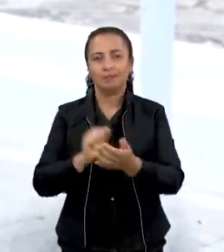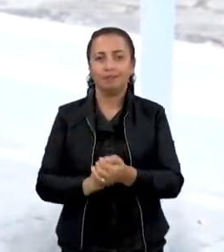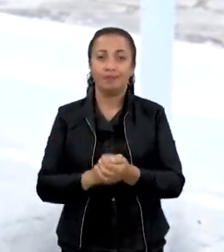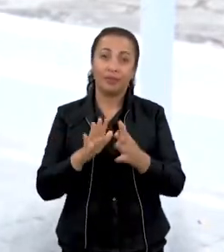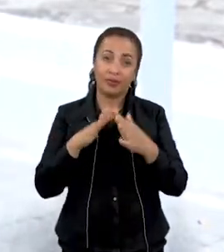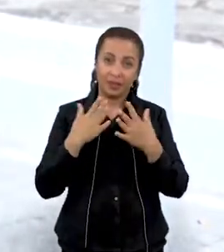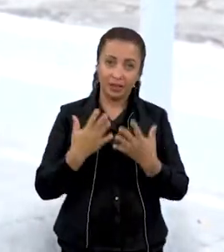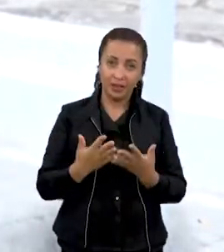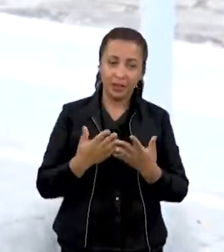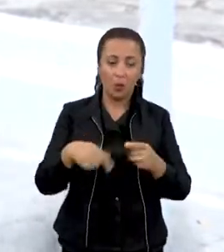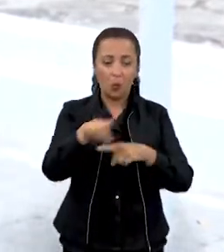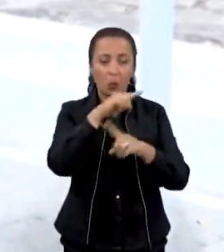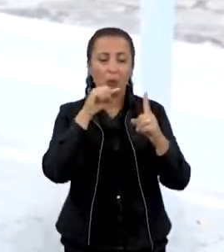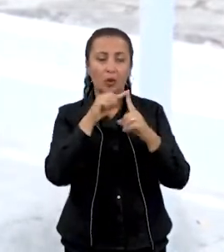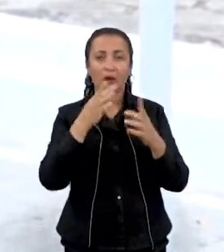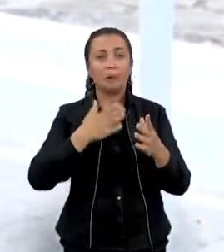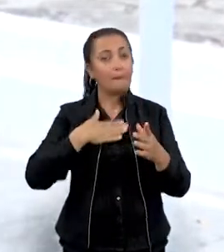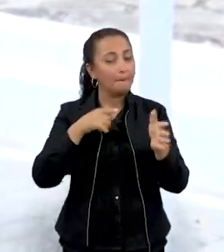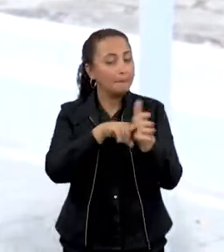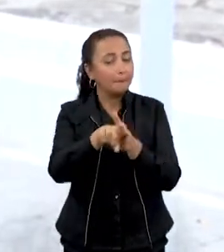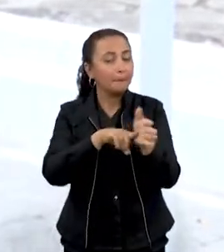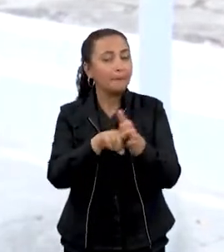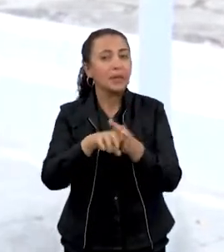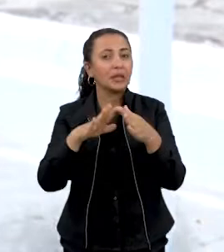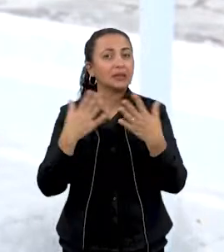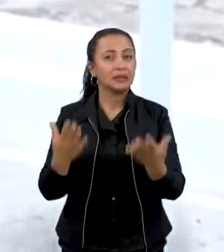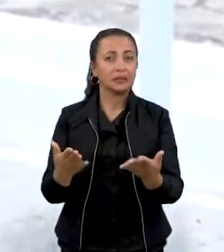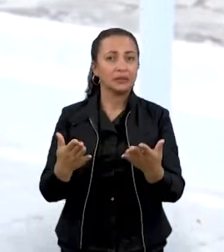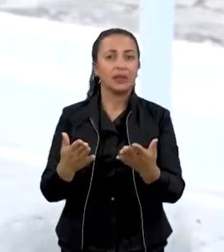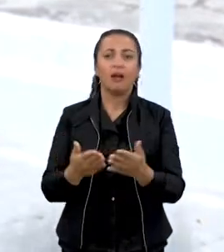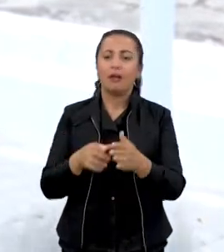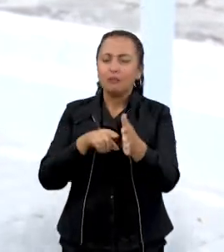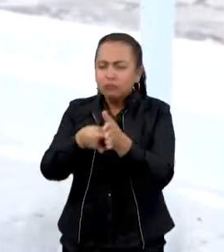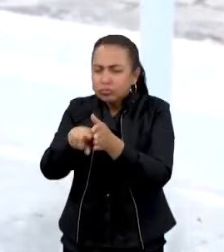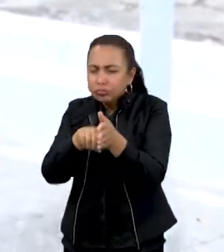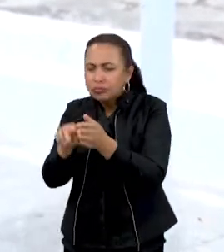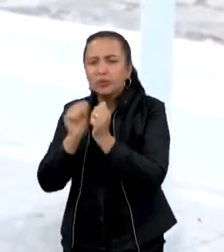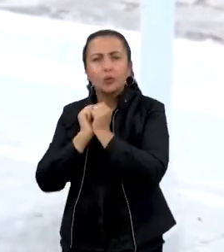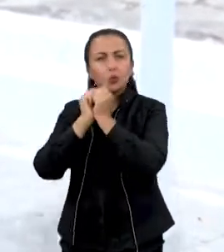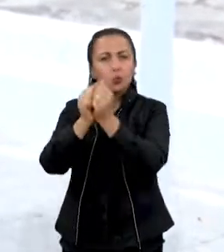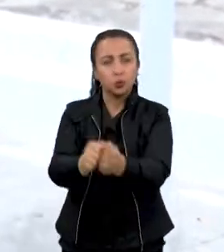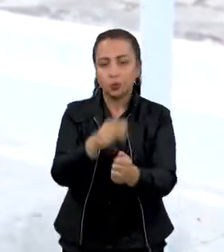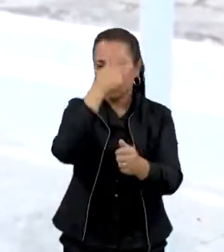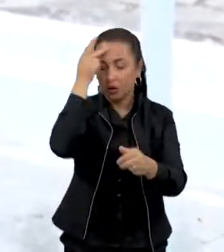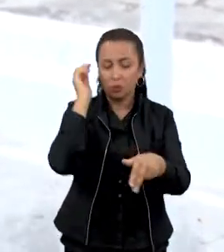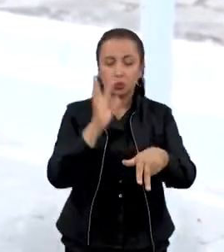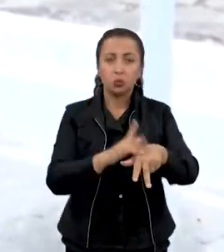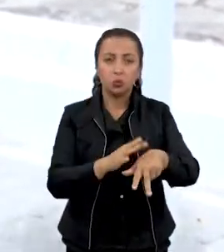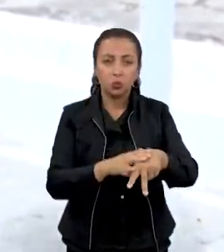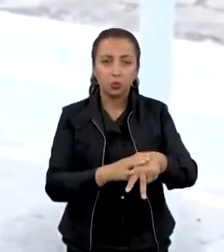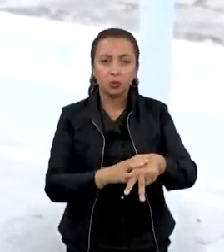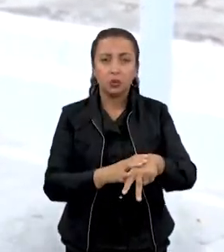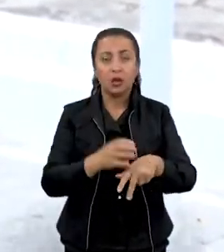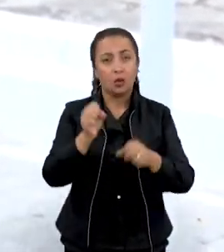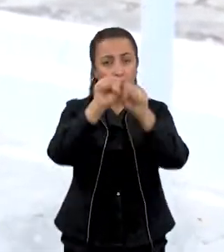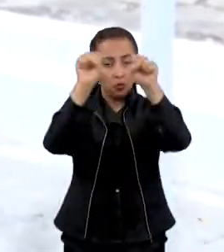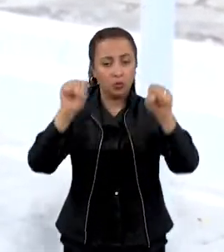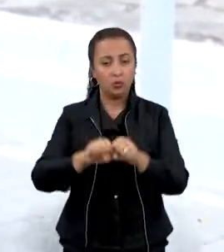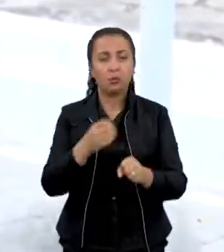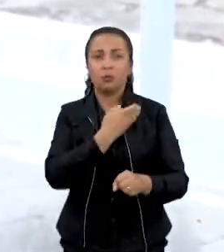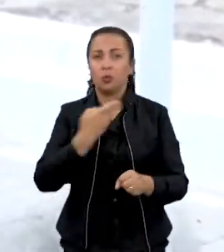momento. E aí nisso, o objetivo da minha pesquisa foi investigar junto aos usuários do sistema